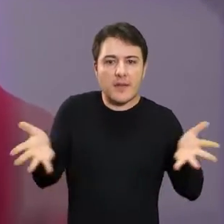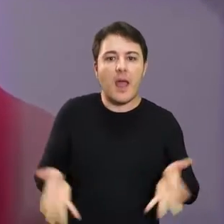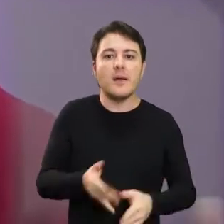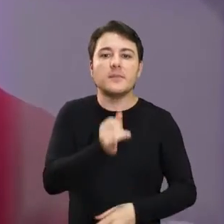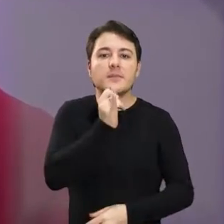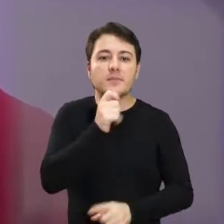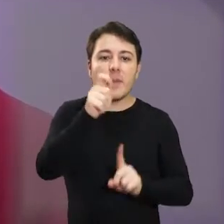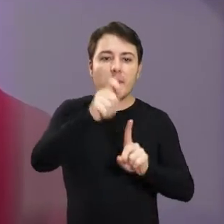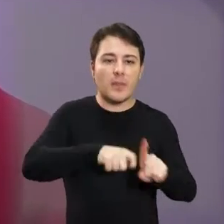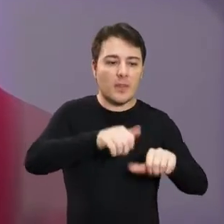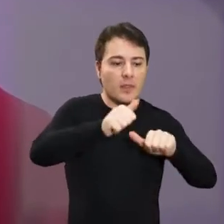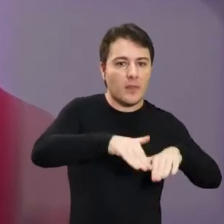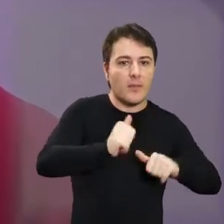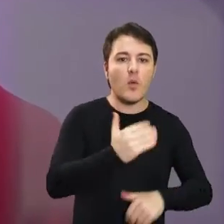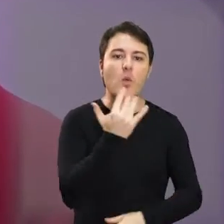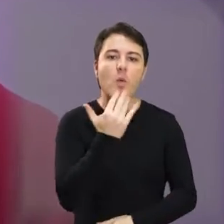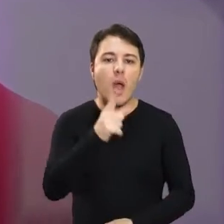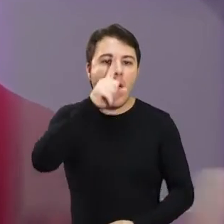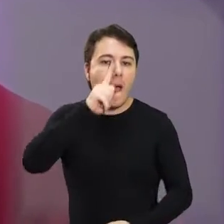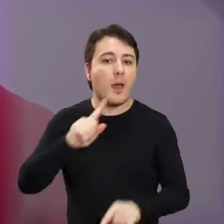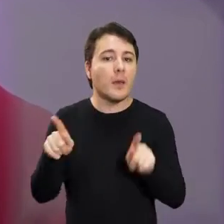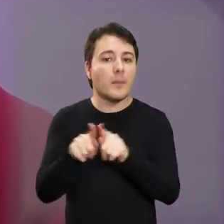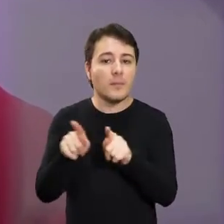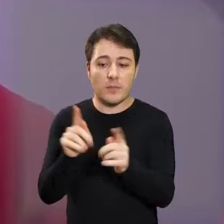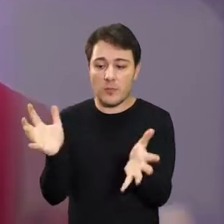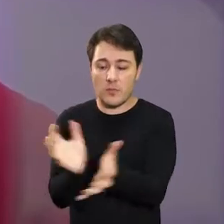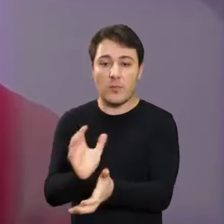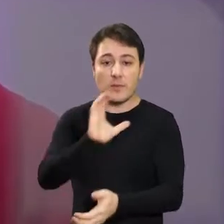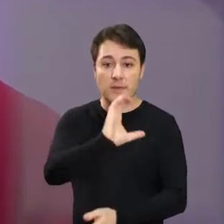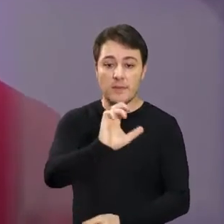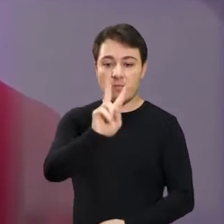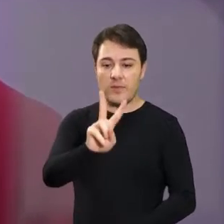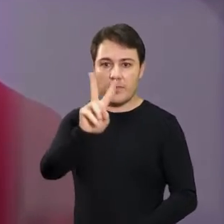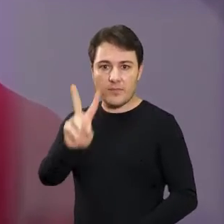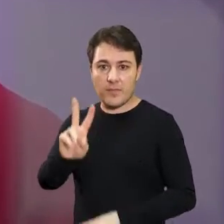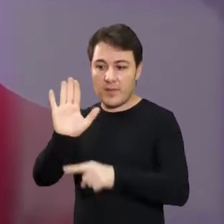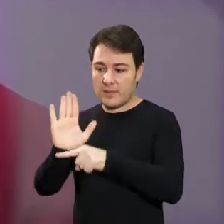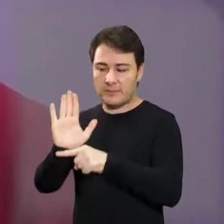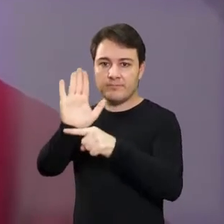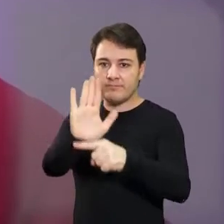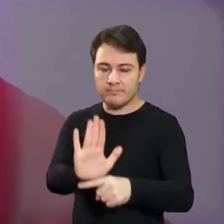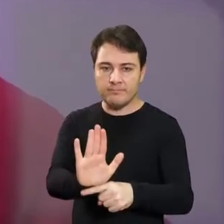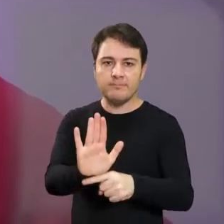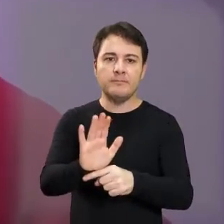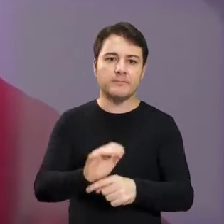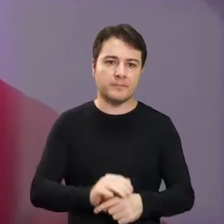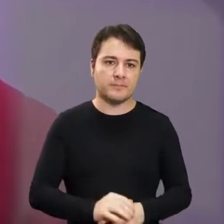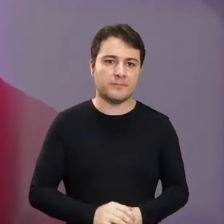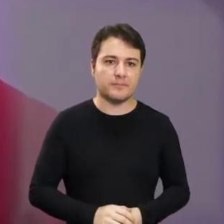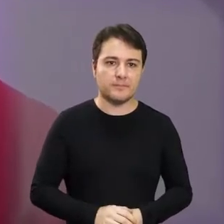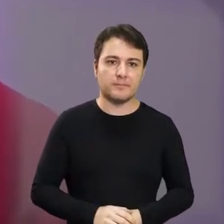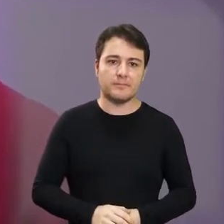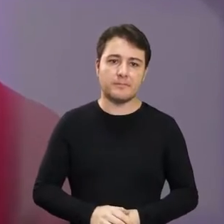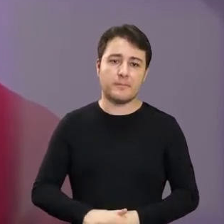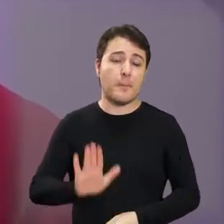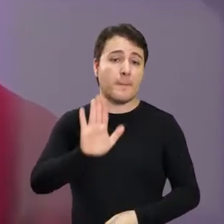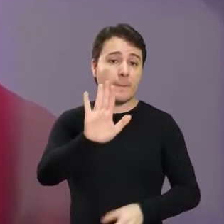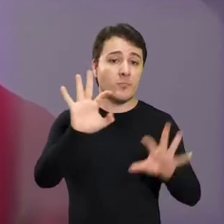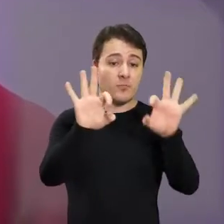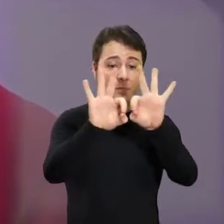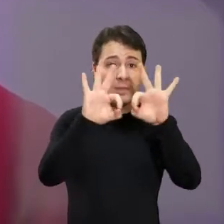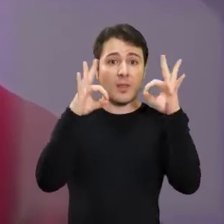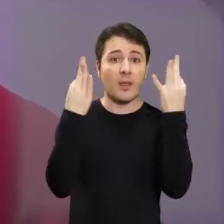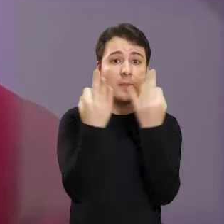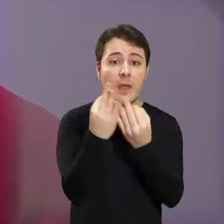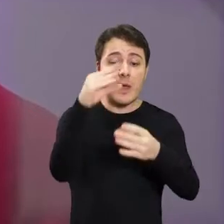do Setembro Amarelo, né, e até serviços de prevenção, como o CVV, por exemplo, dentro dos núcleos familiares